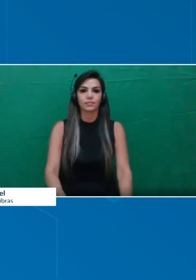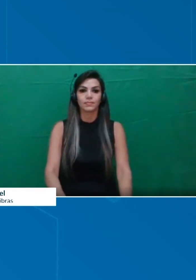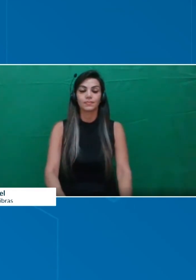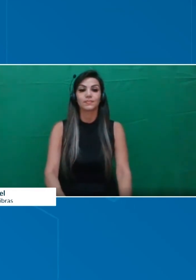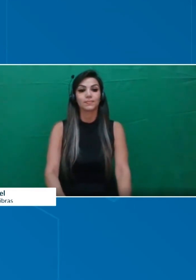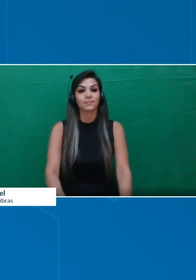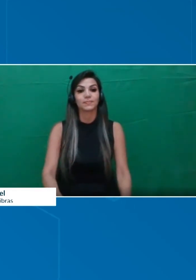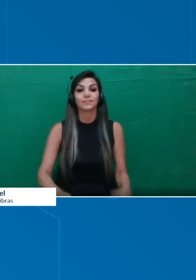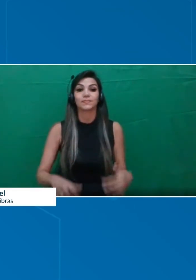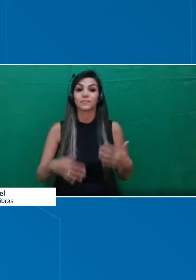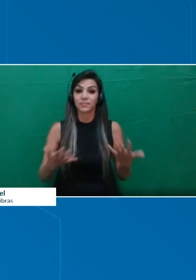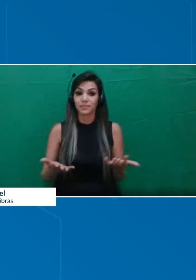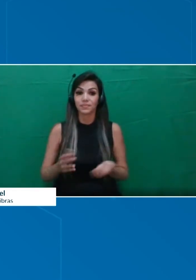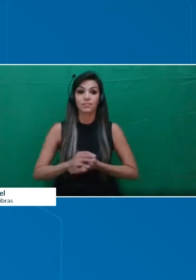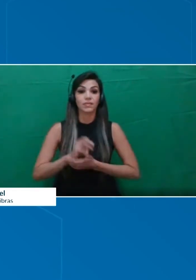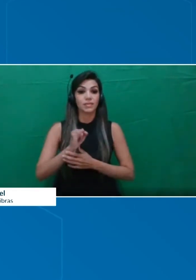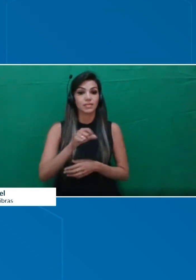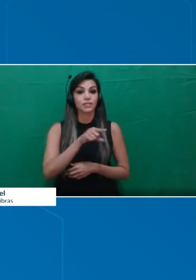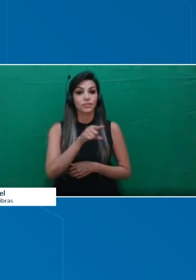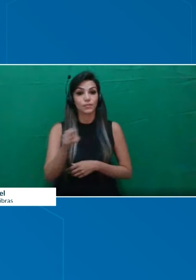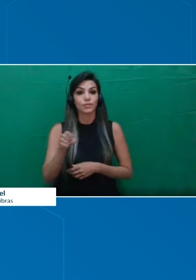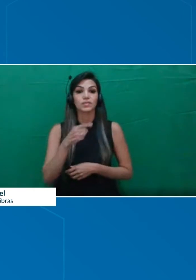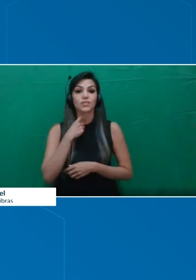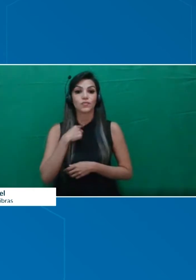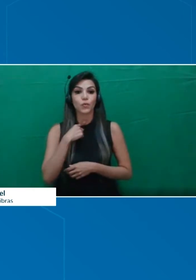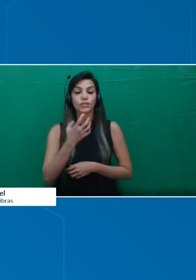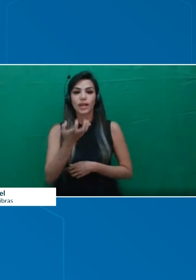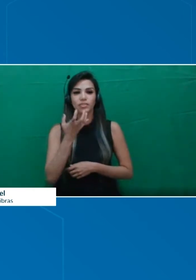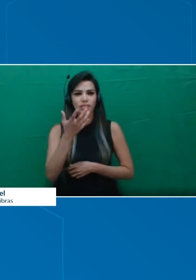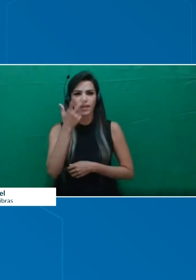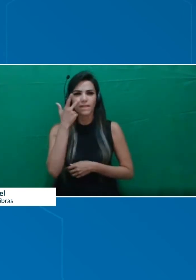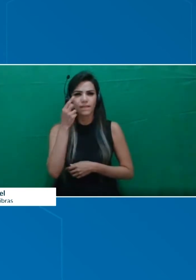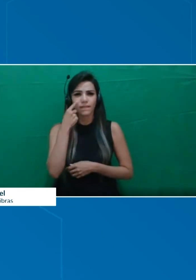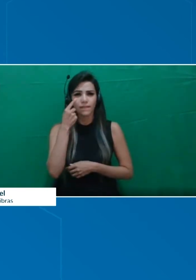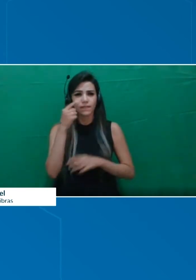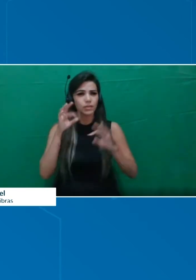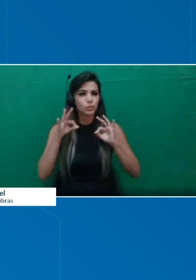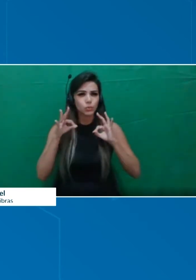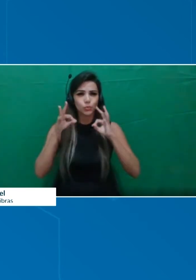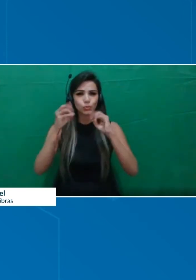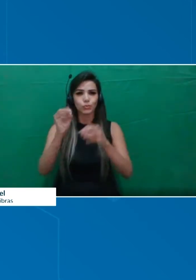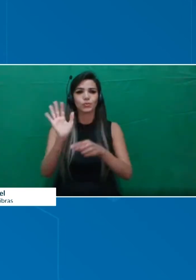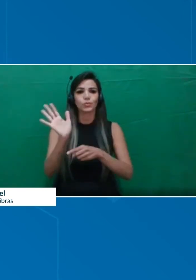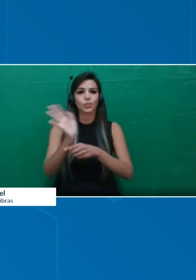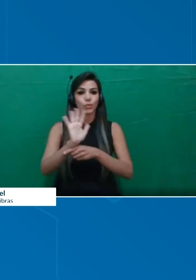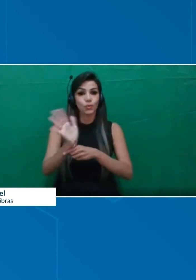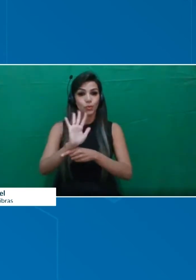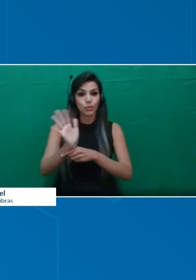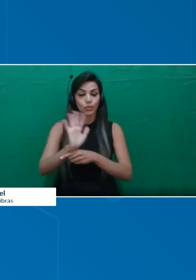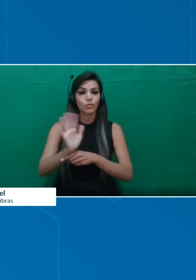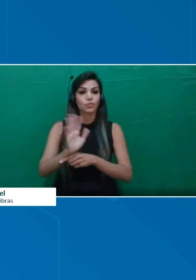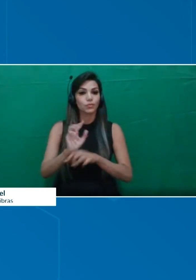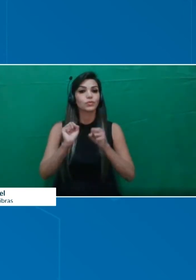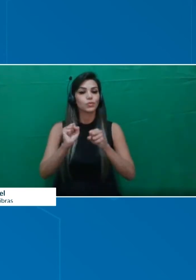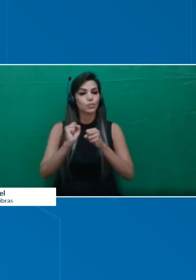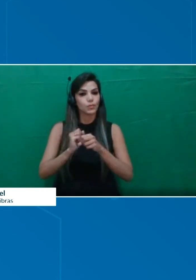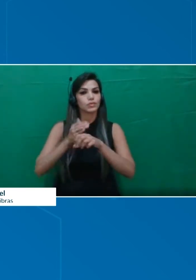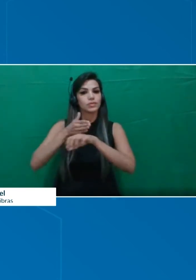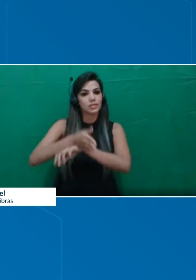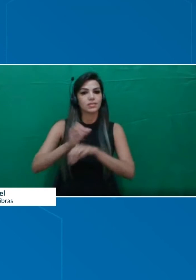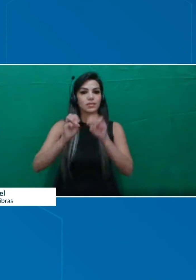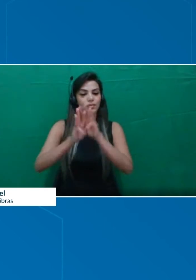Muito bem, olha só, se você quiser conferir todos os vídeos do Estude na UFG, é só acessar o site